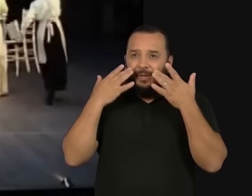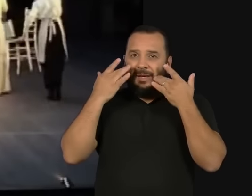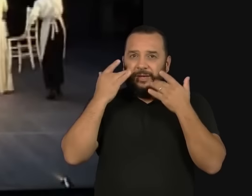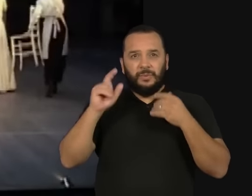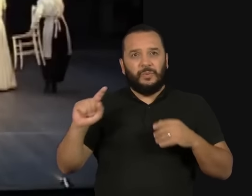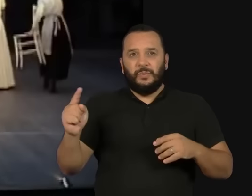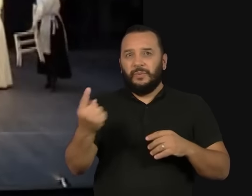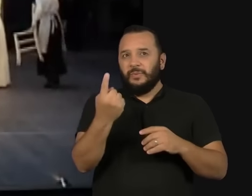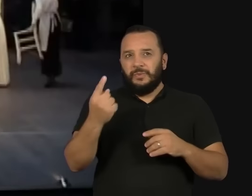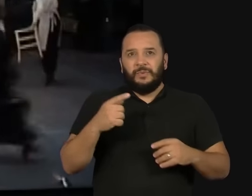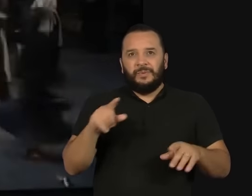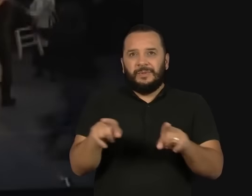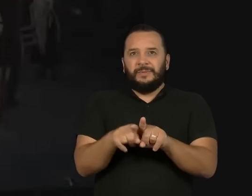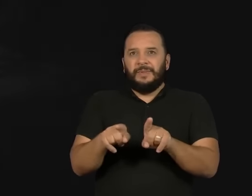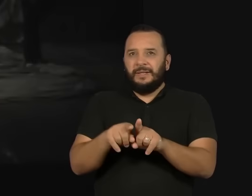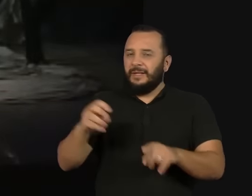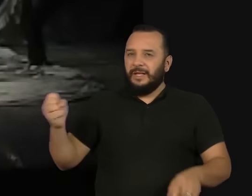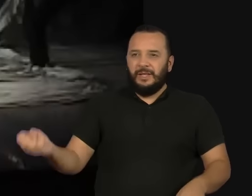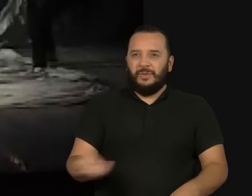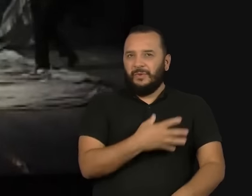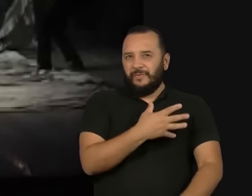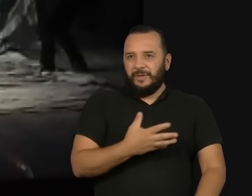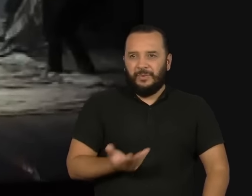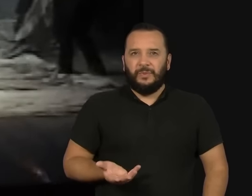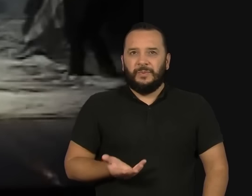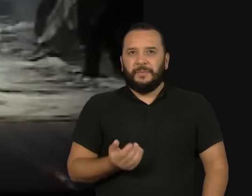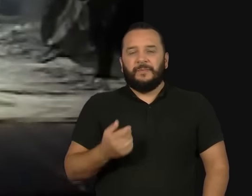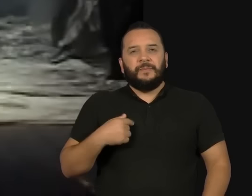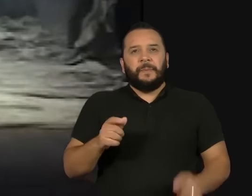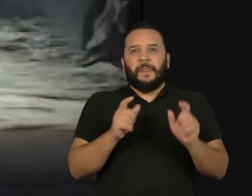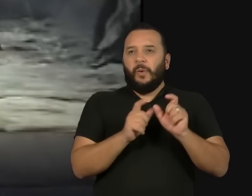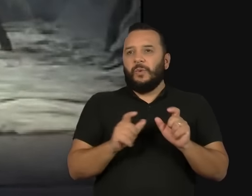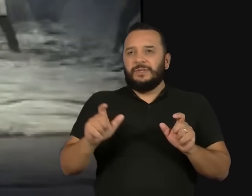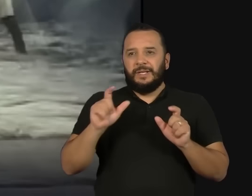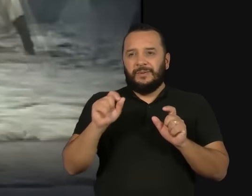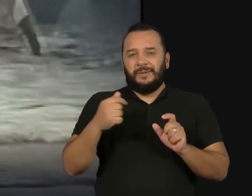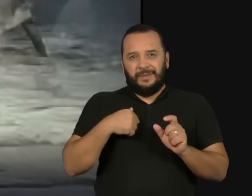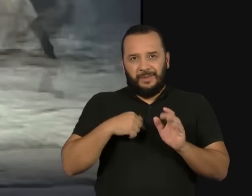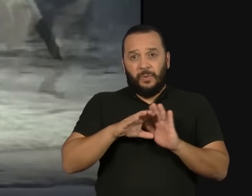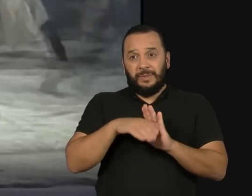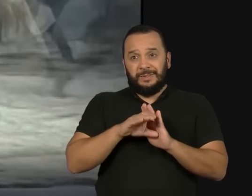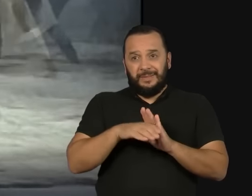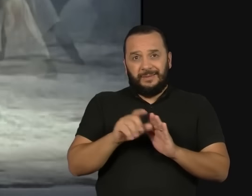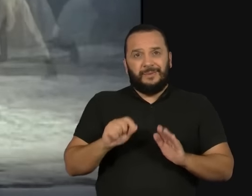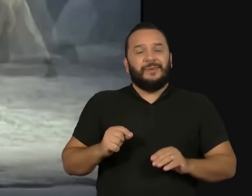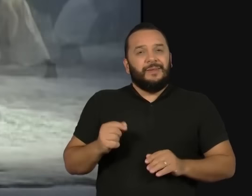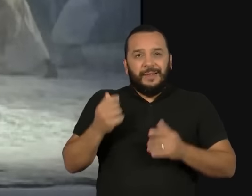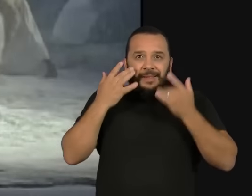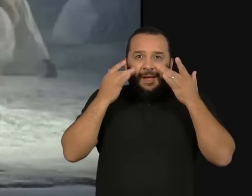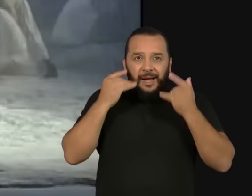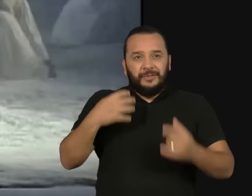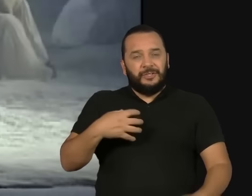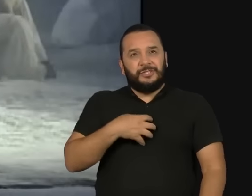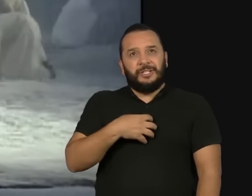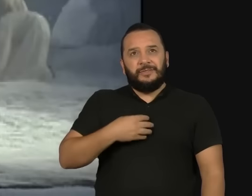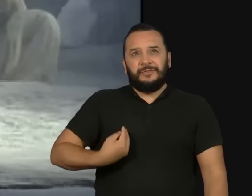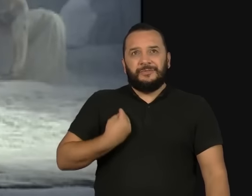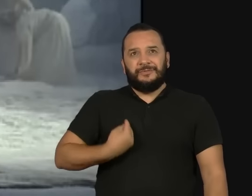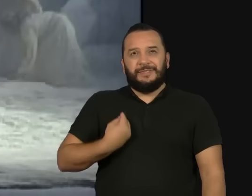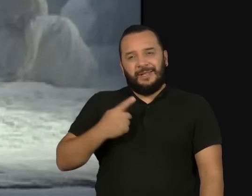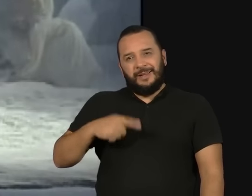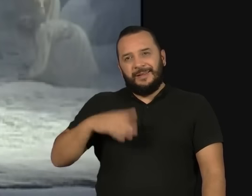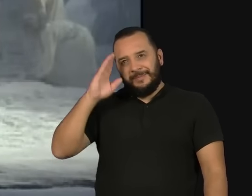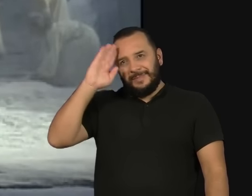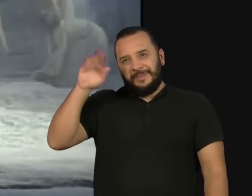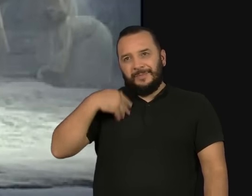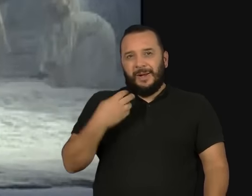únicos e inovadores. O conceito de que o teatro é um estilo de vida tornou-se um aspecto central na